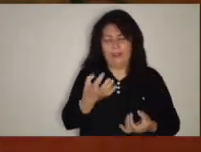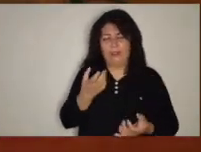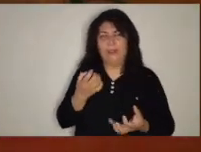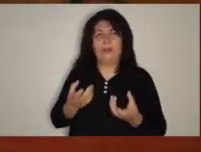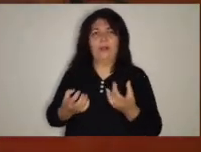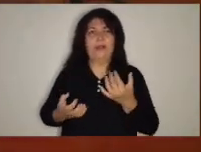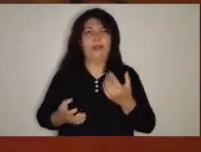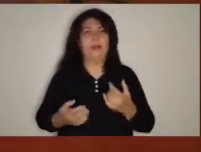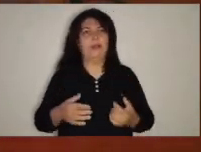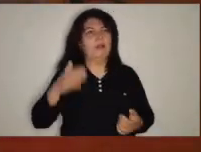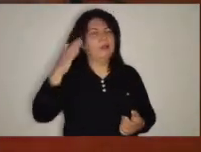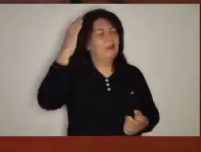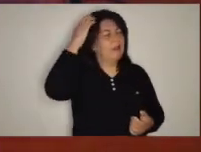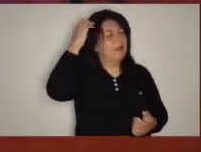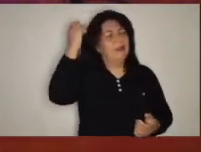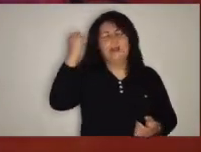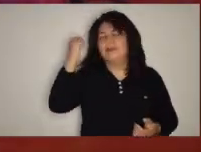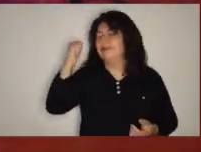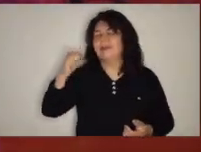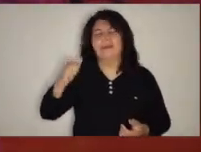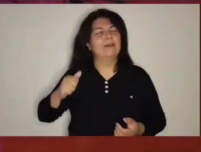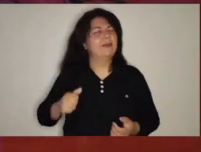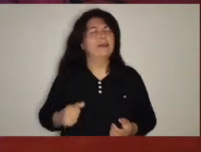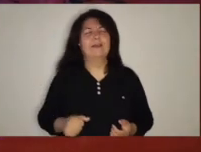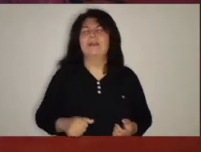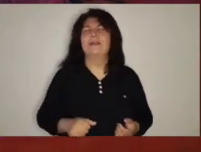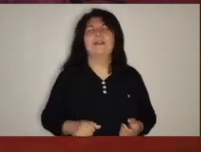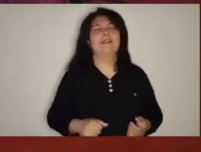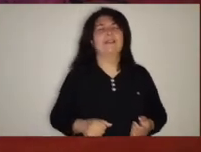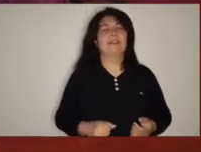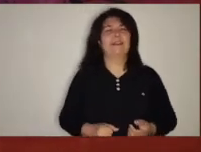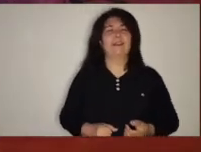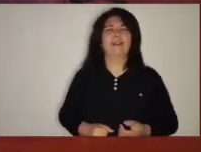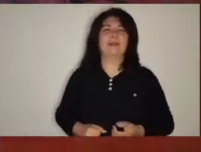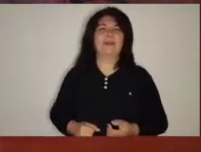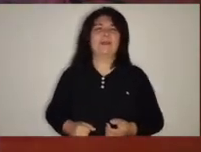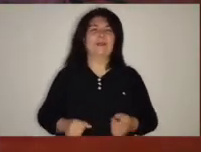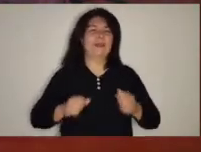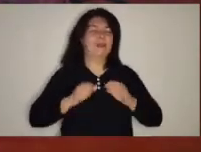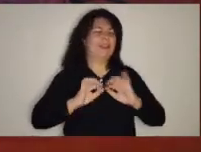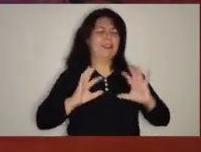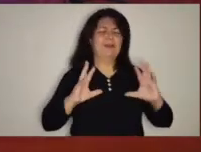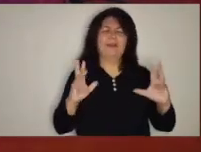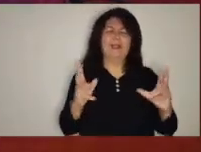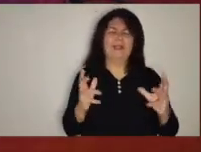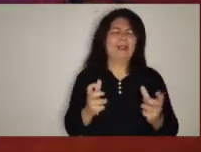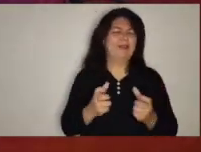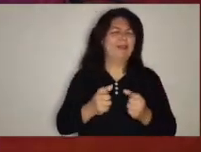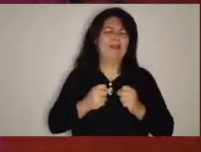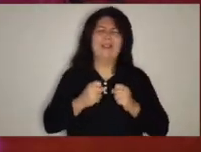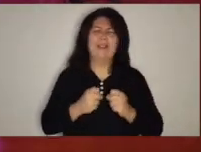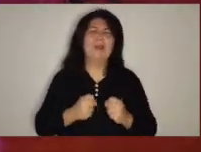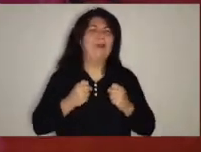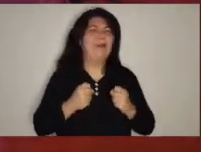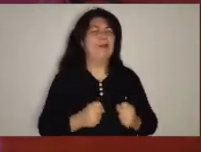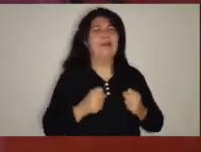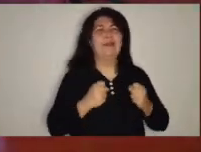Tem fogo nos olhos, eu não